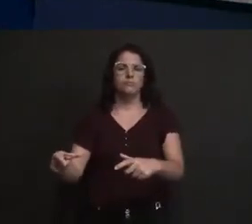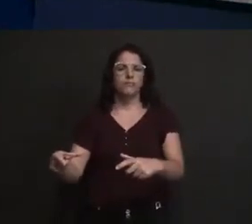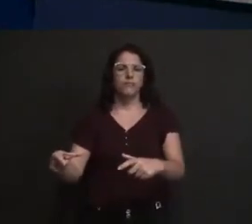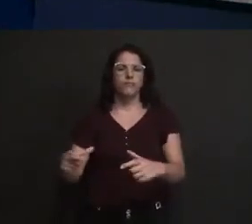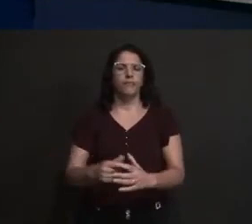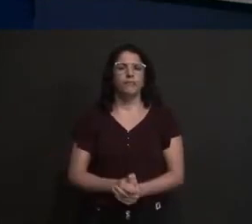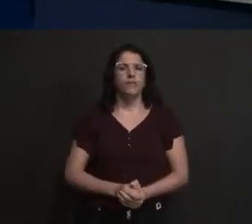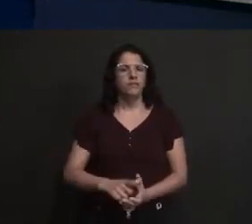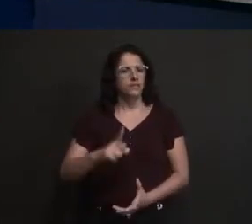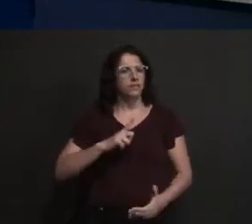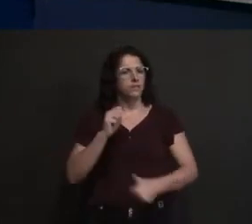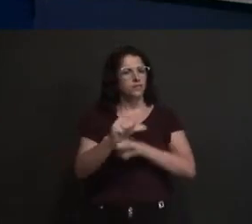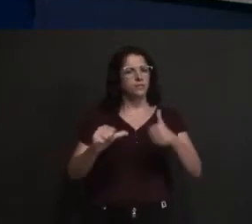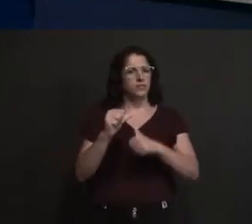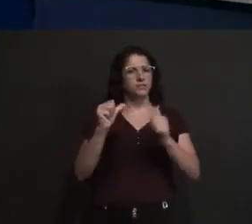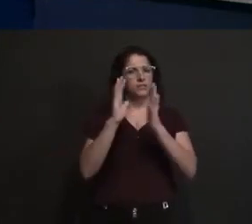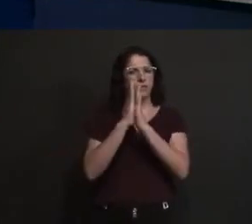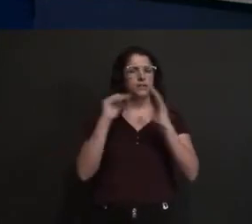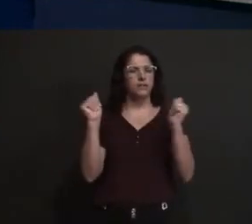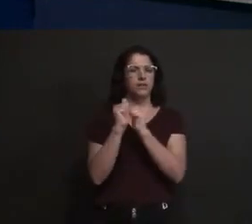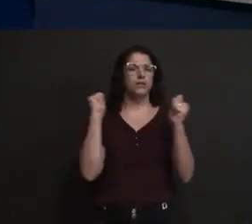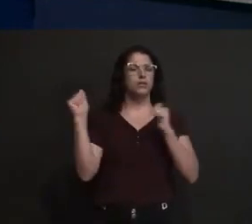Aleluia. Feche seus olhos.